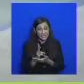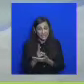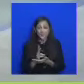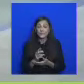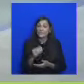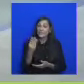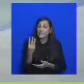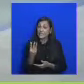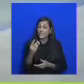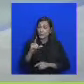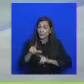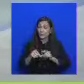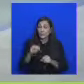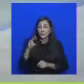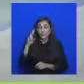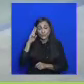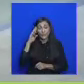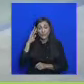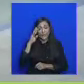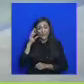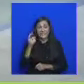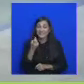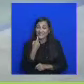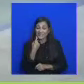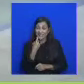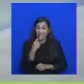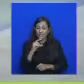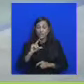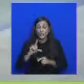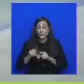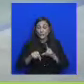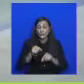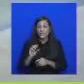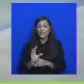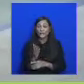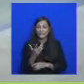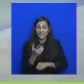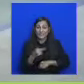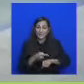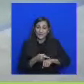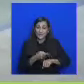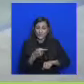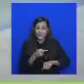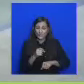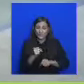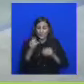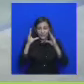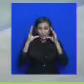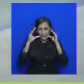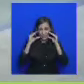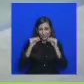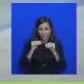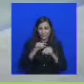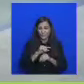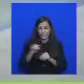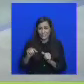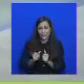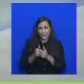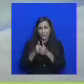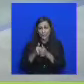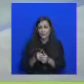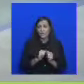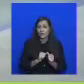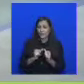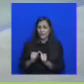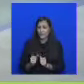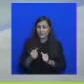sorteios semanais, às segundas, quartas e sextas-feiras, e o sorteio acontece normalmente a partir das 20 horas. E você pode acompanhar